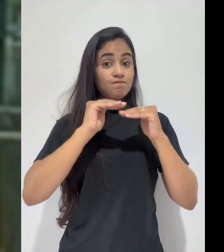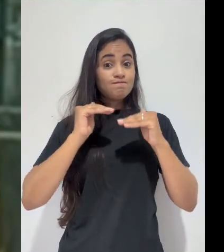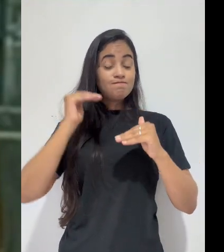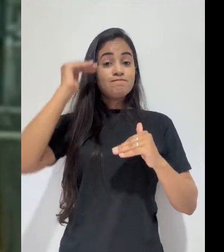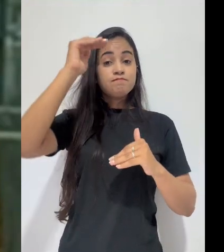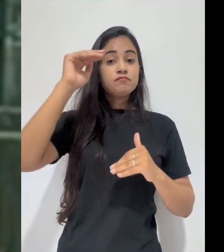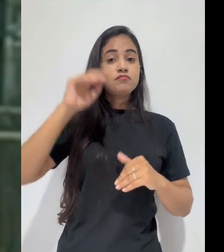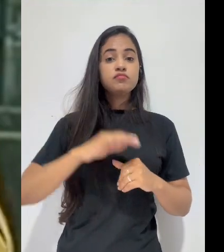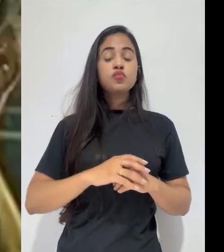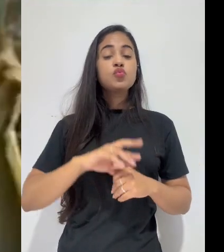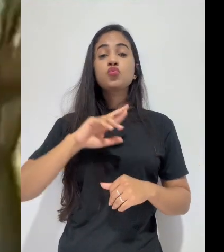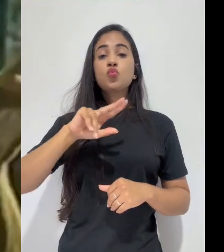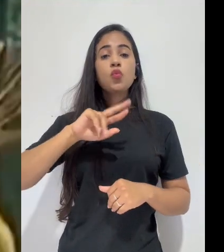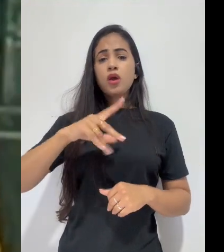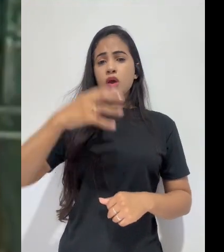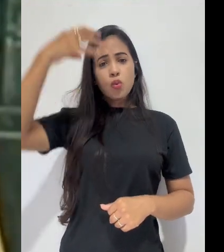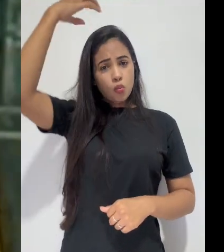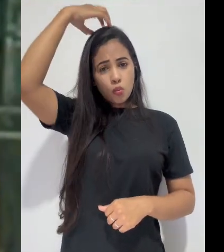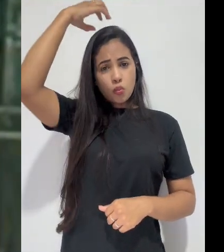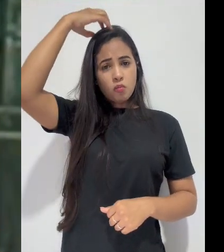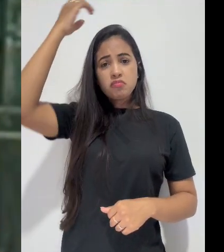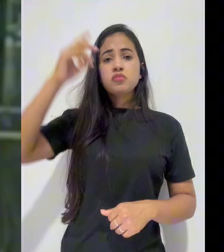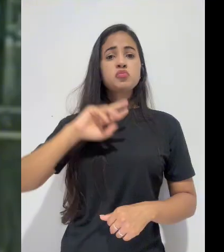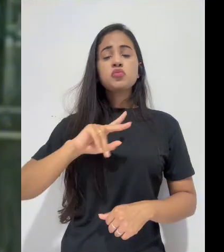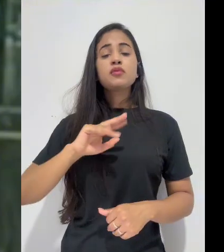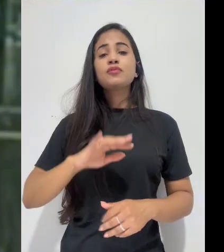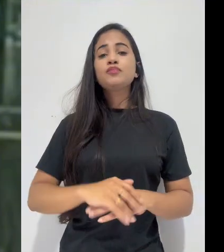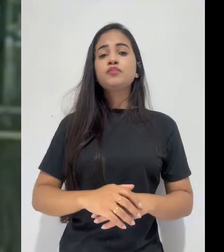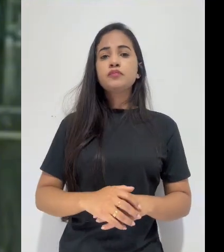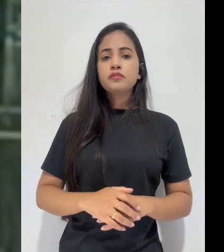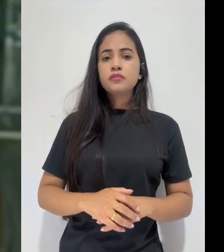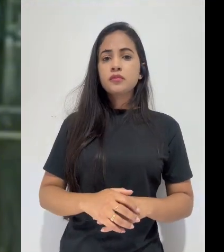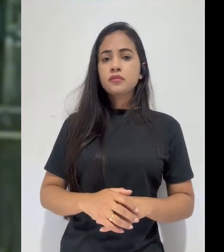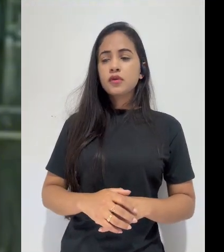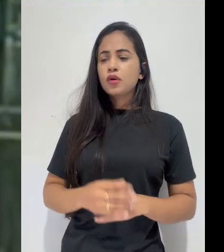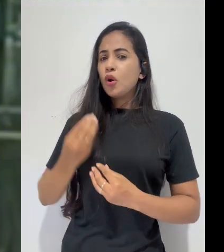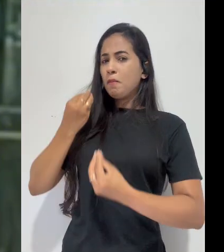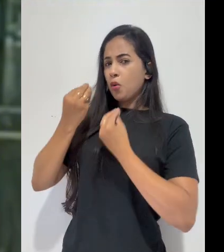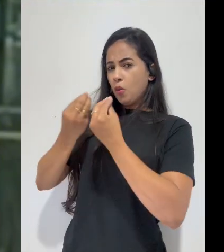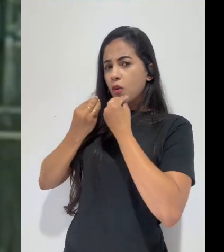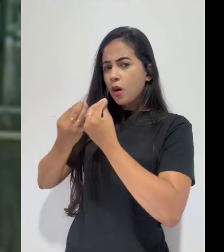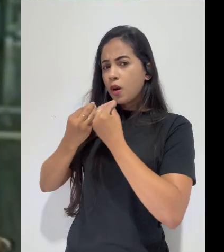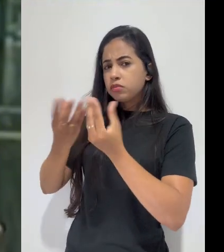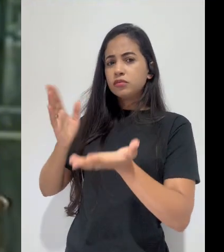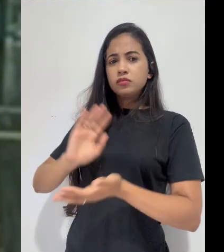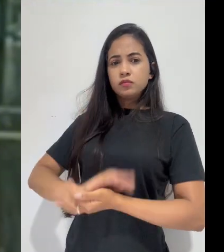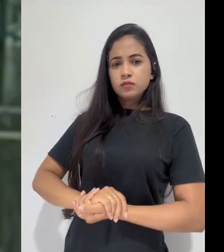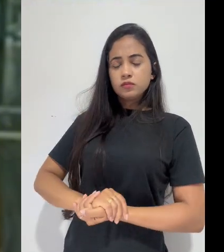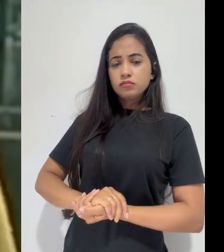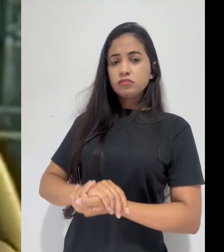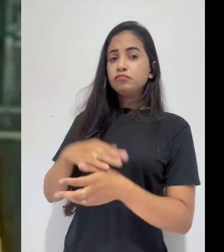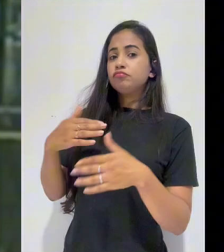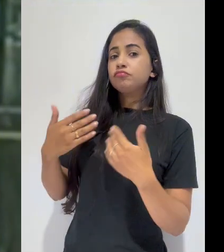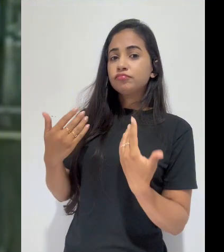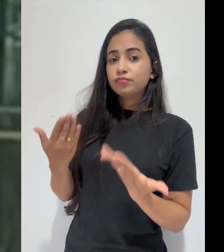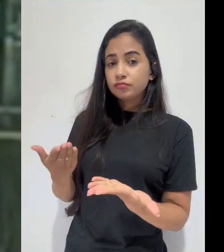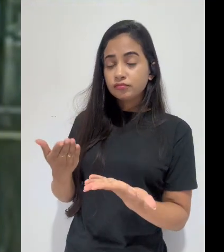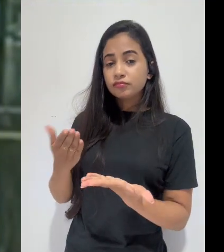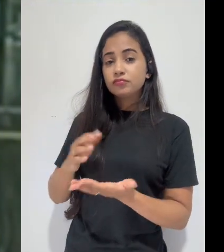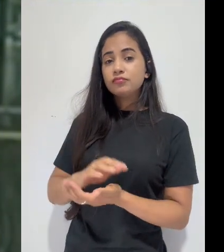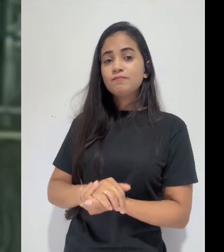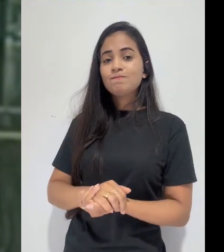é culpa nossa, não tem nada a ver, isso é coisa da central. Mas isso não é nada, não. Eu falei: como não é nada? Como não é nada? Aí